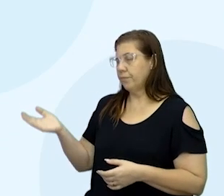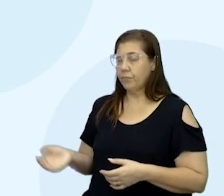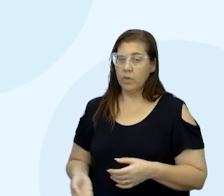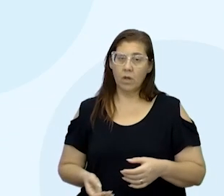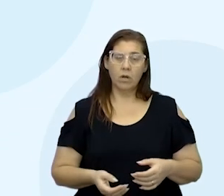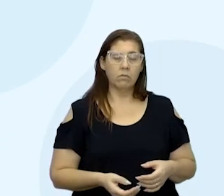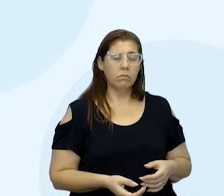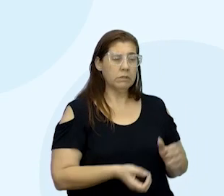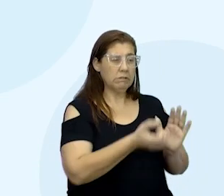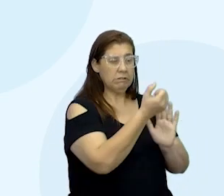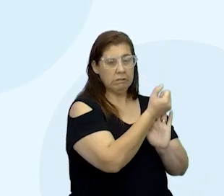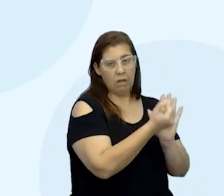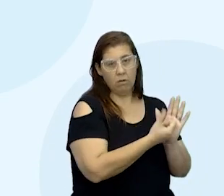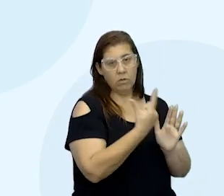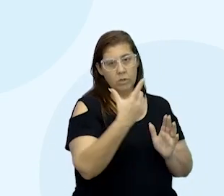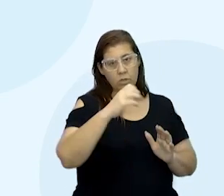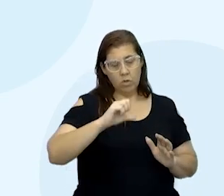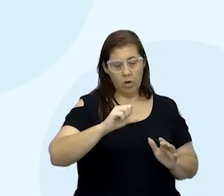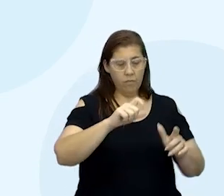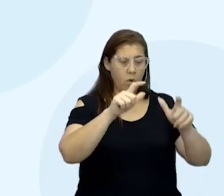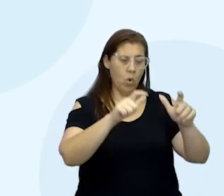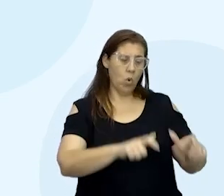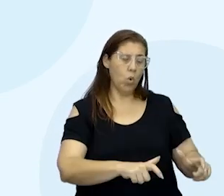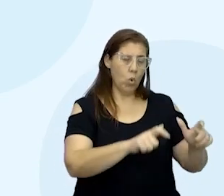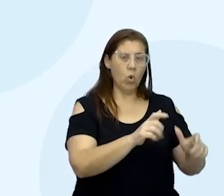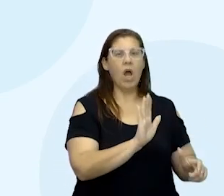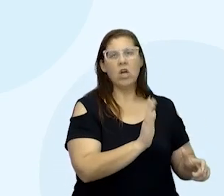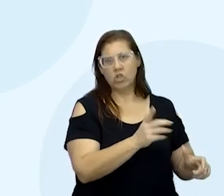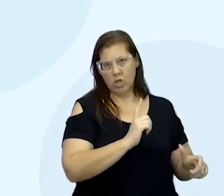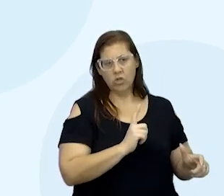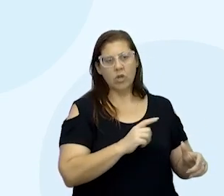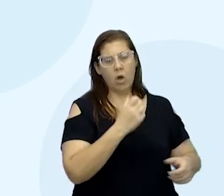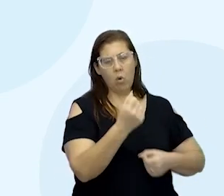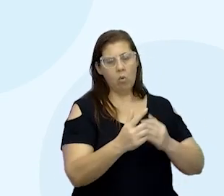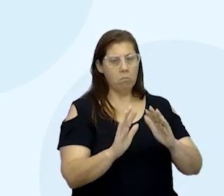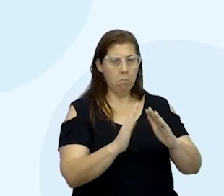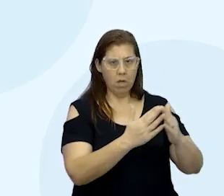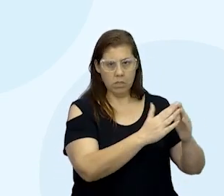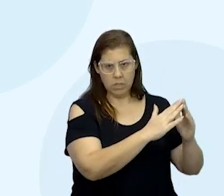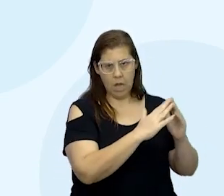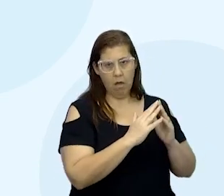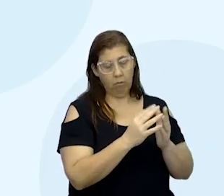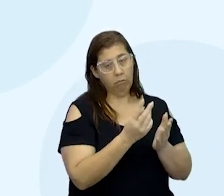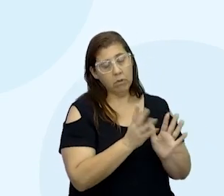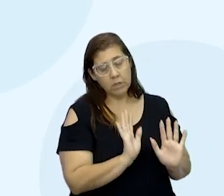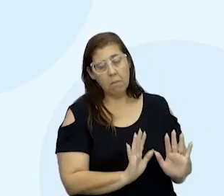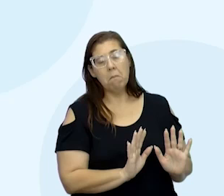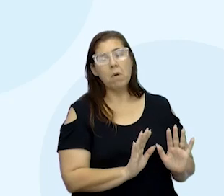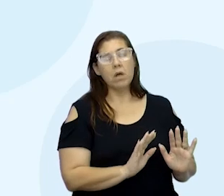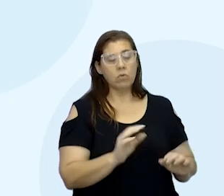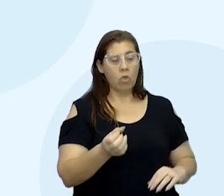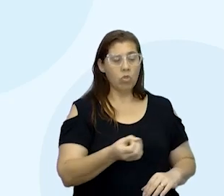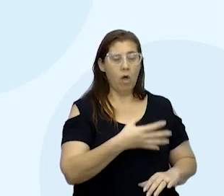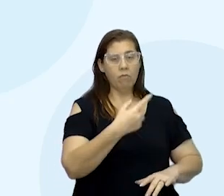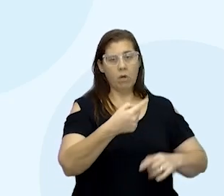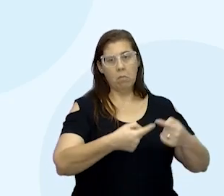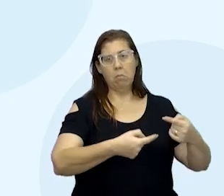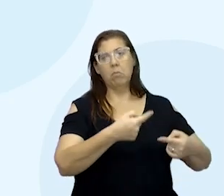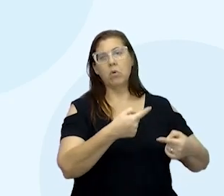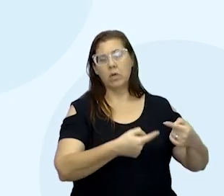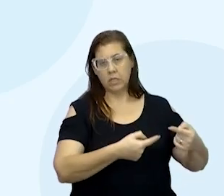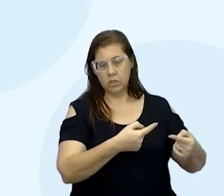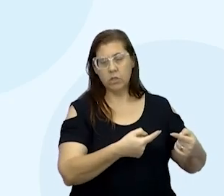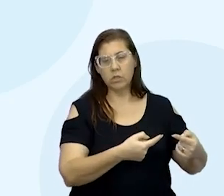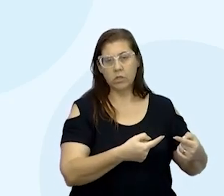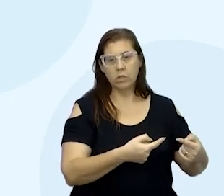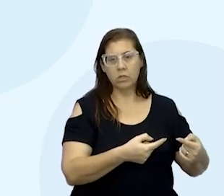do século XIX, a região já possuía algumas moradias irregulares, mas com a nova política